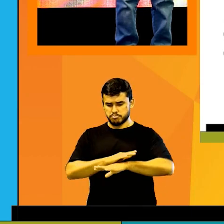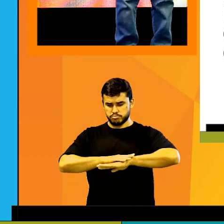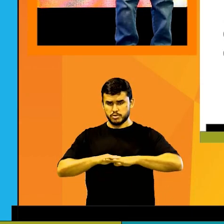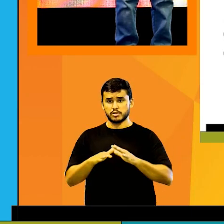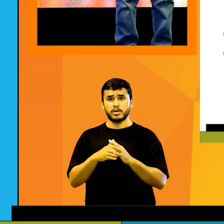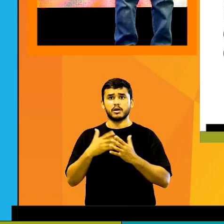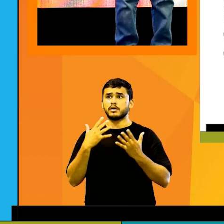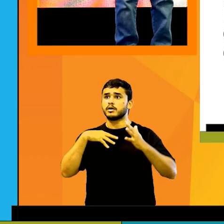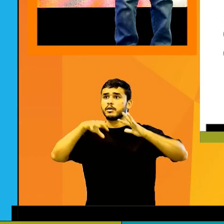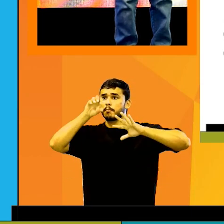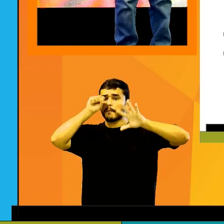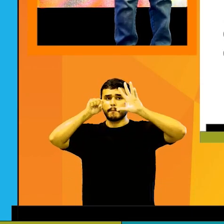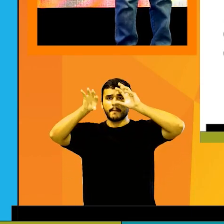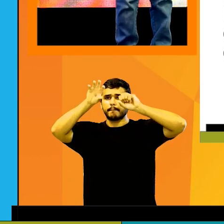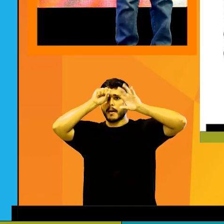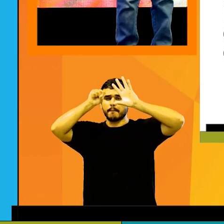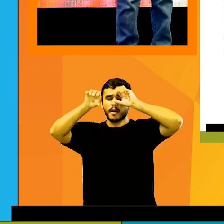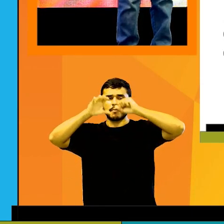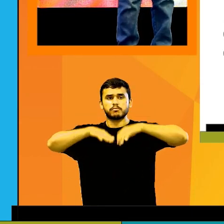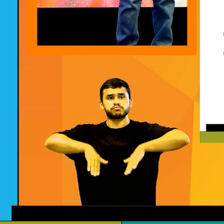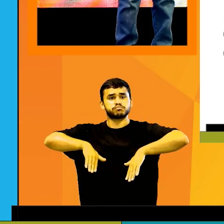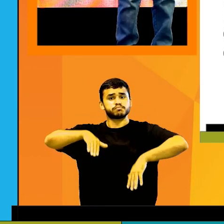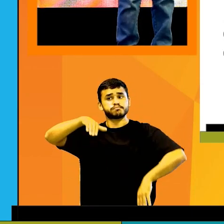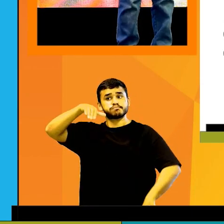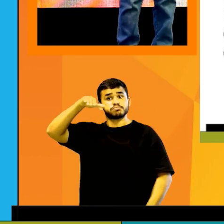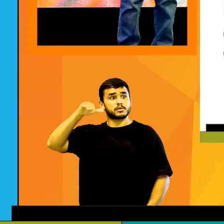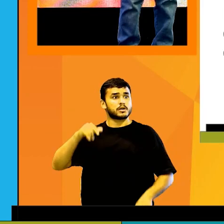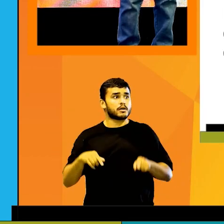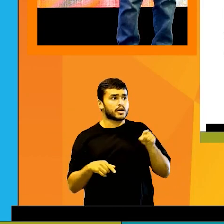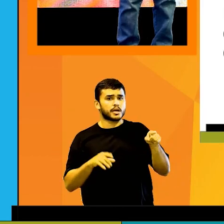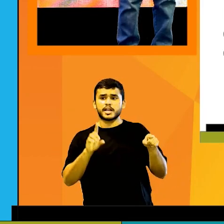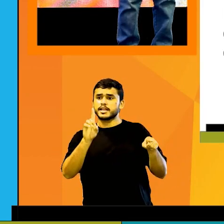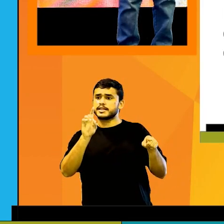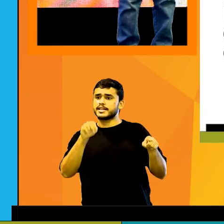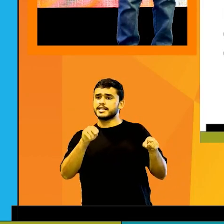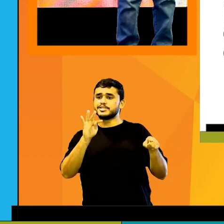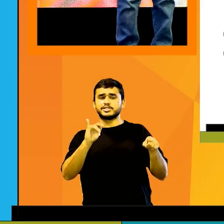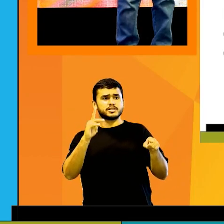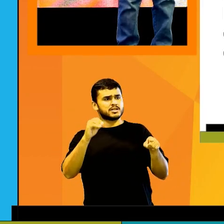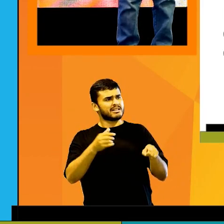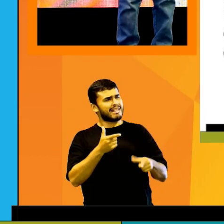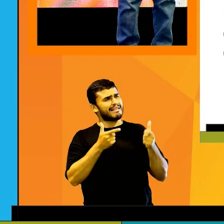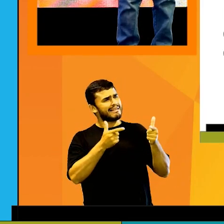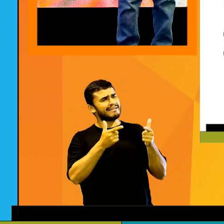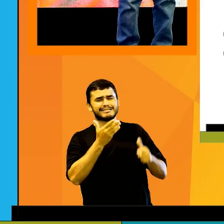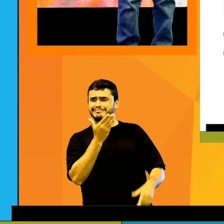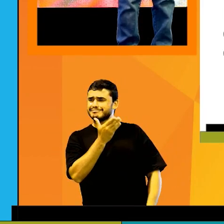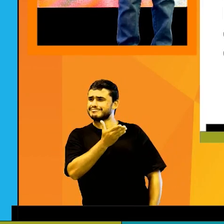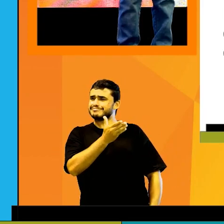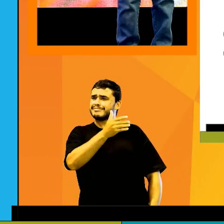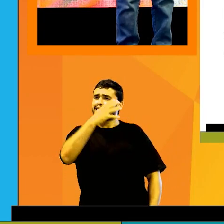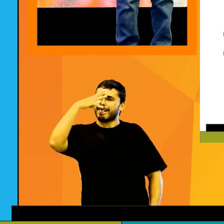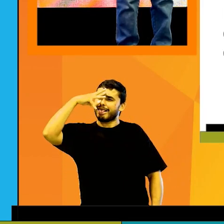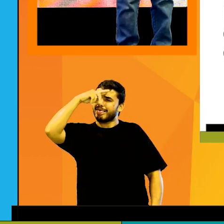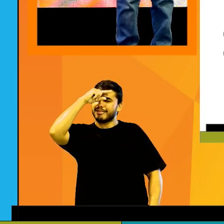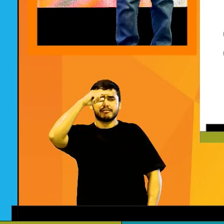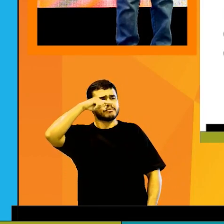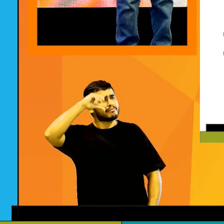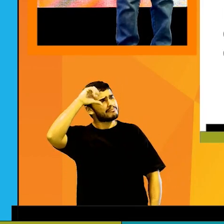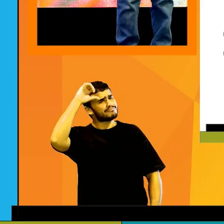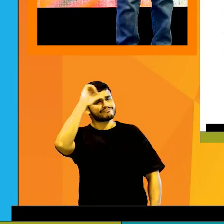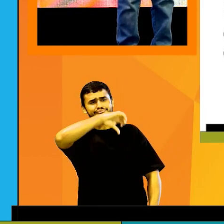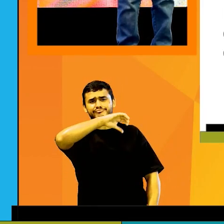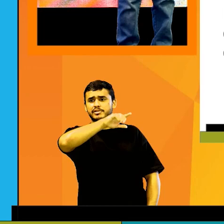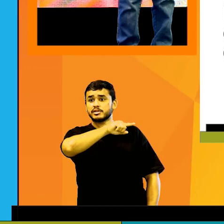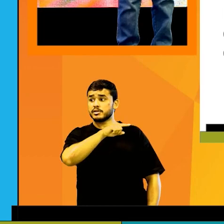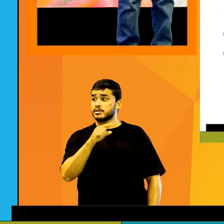torna-se mulher. Capitu aprendeu a ser mulher. E o Bentinho, um banana, viu? Um lesado. Então Capitu muito mulher e o Bentinho